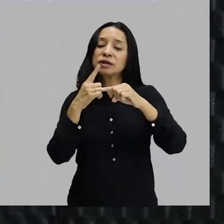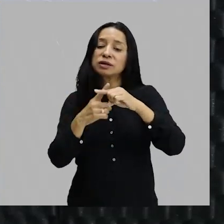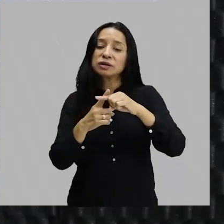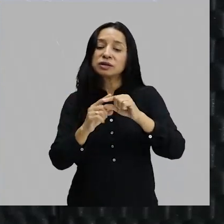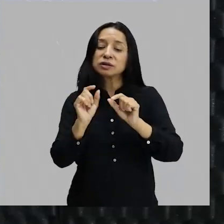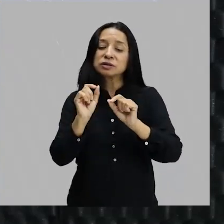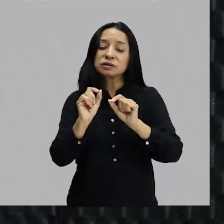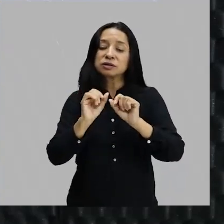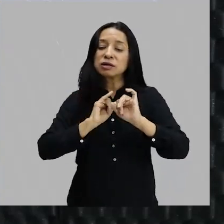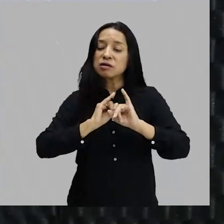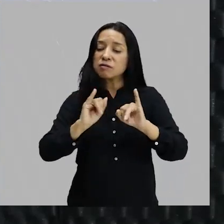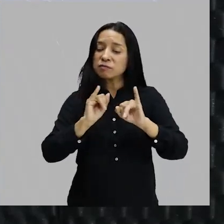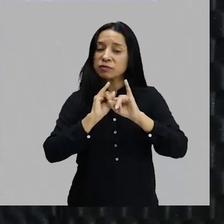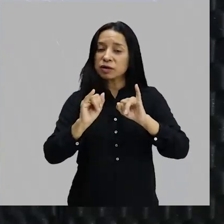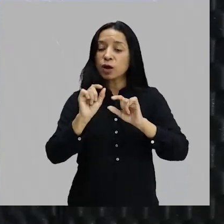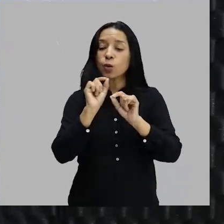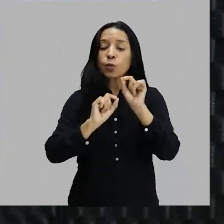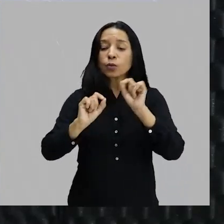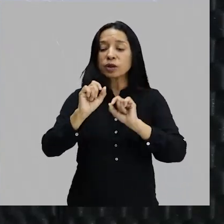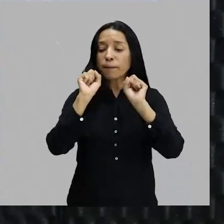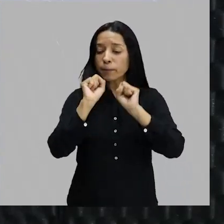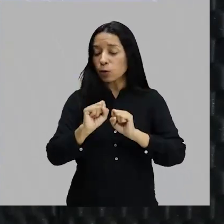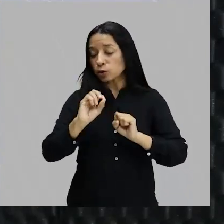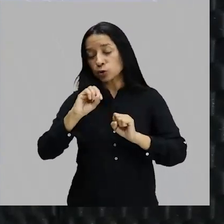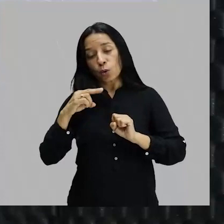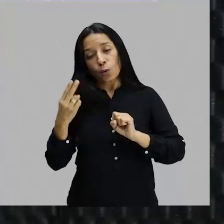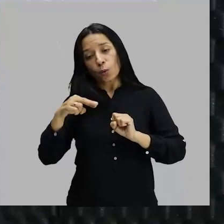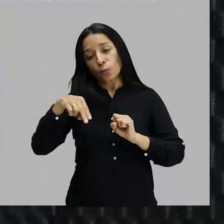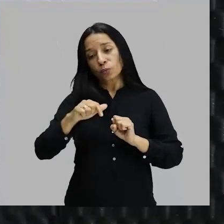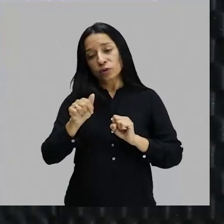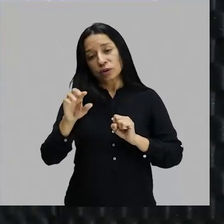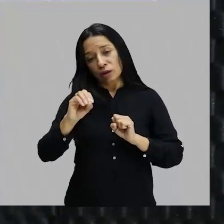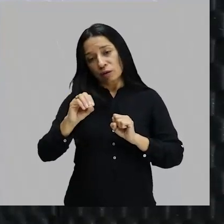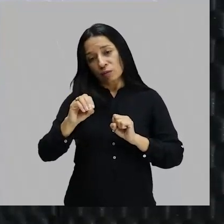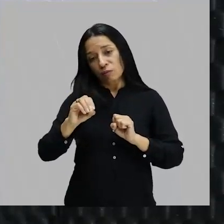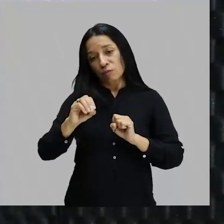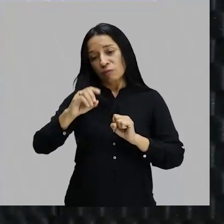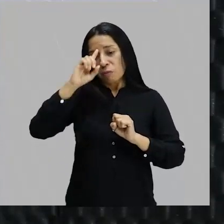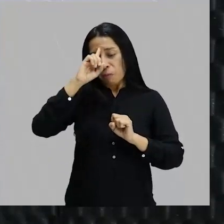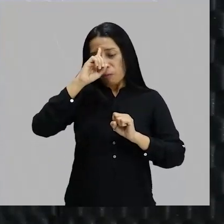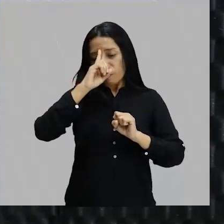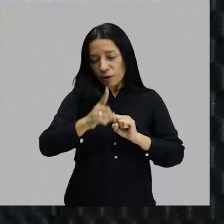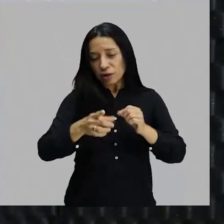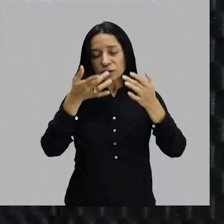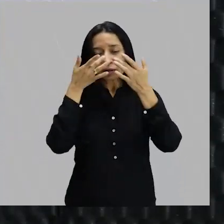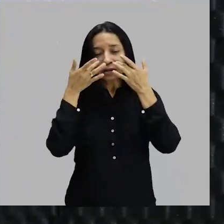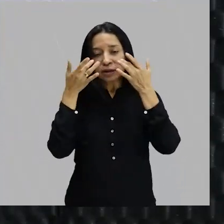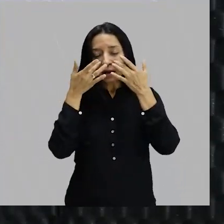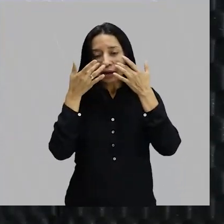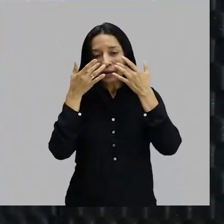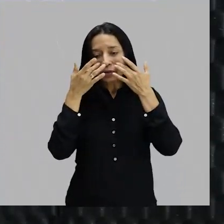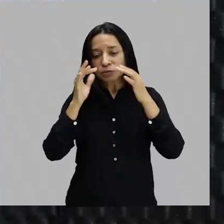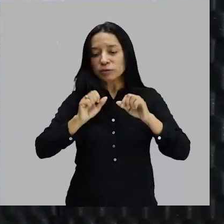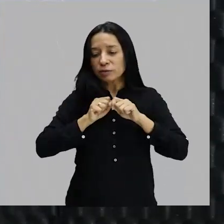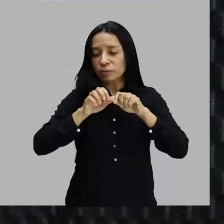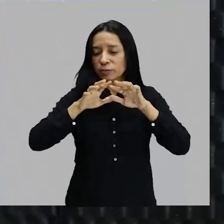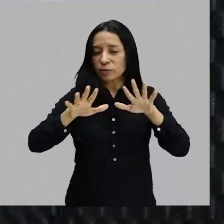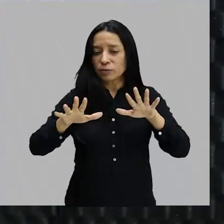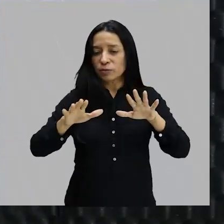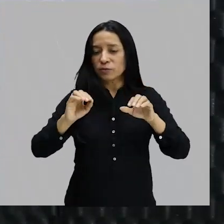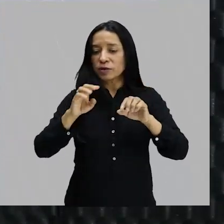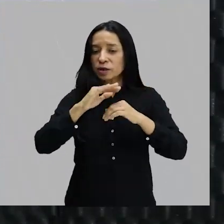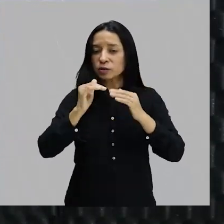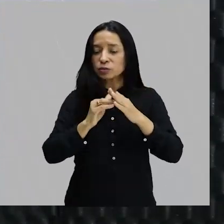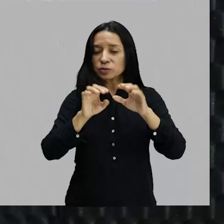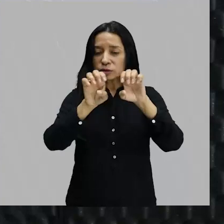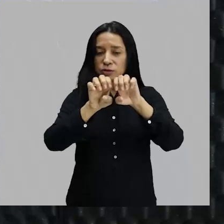que pode e o que não pode. A igreja medieval, ela dita a arte e ela utiliza a arte para promover toda a estrutura